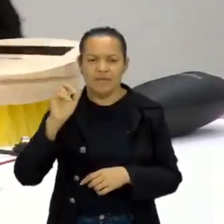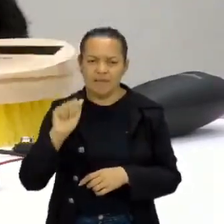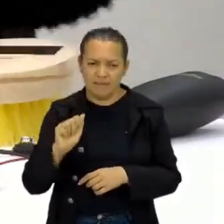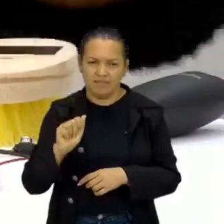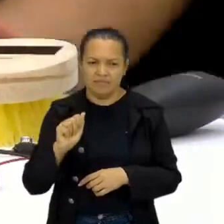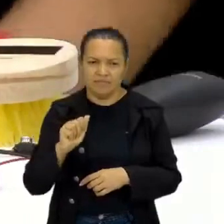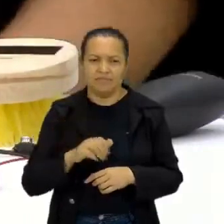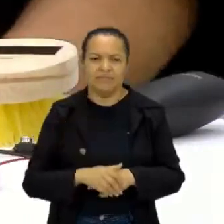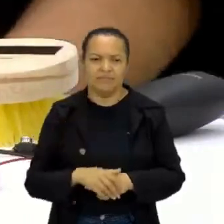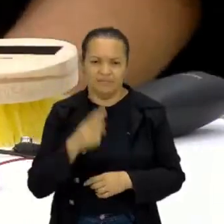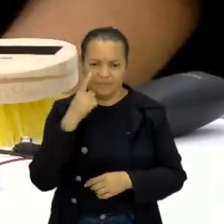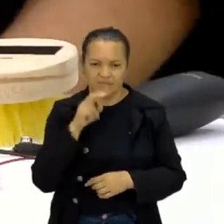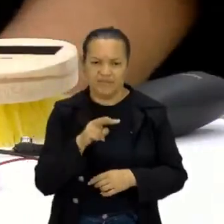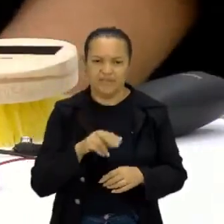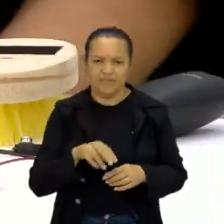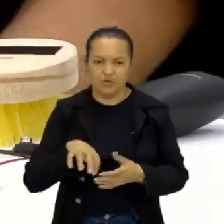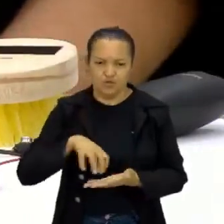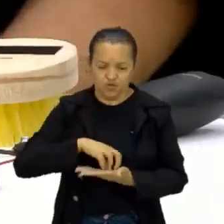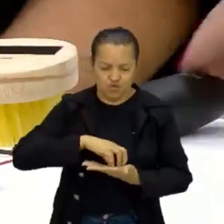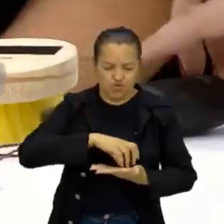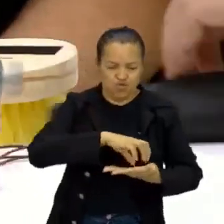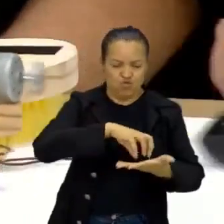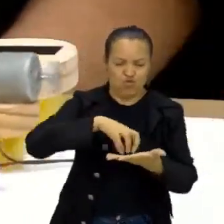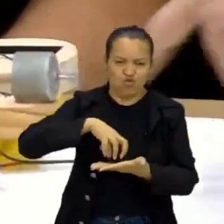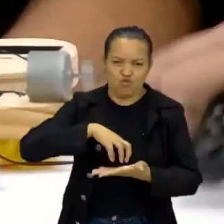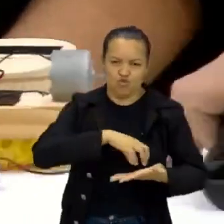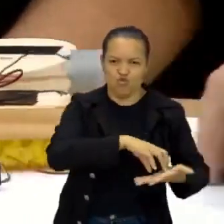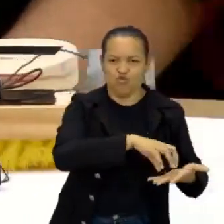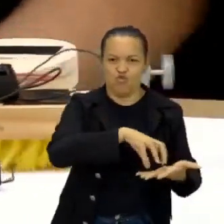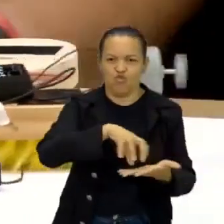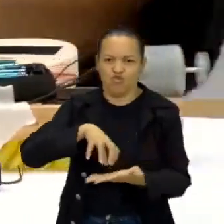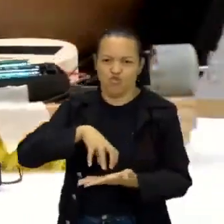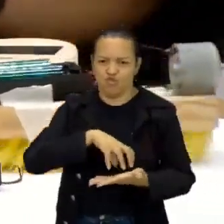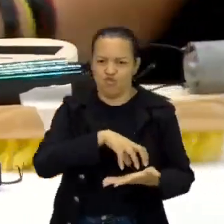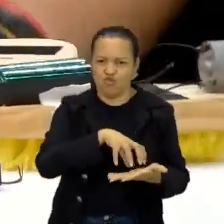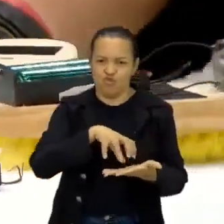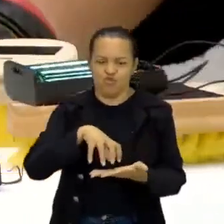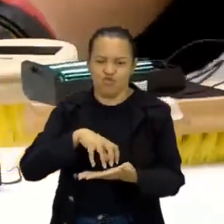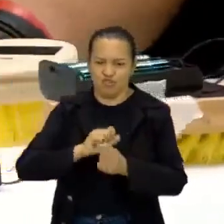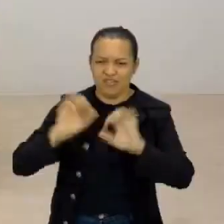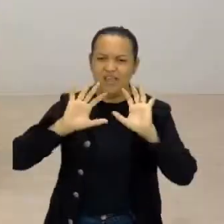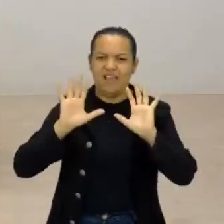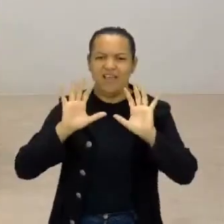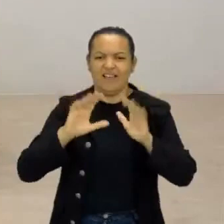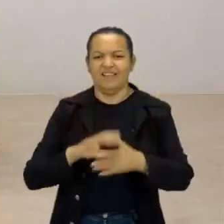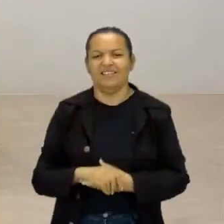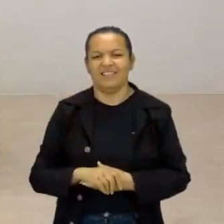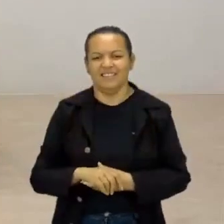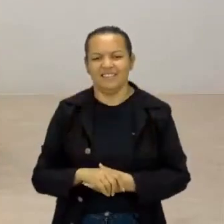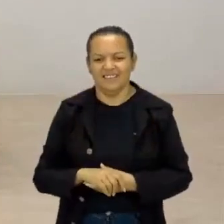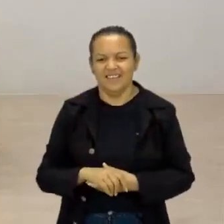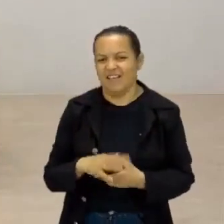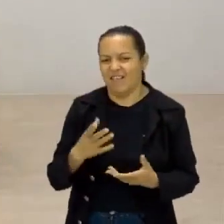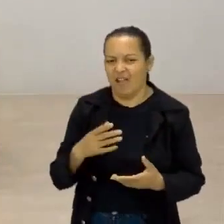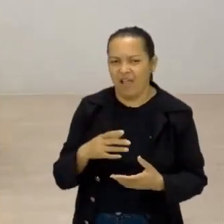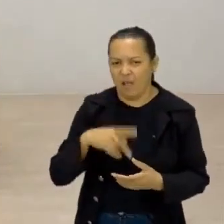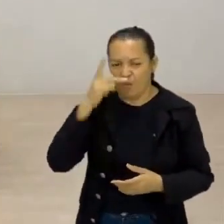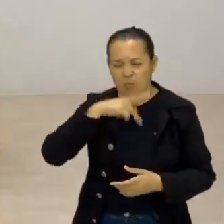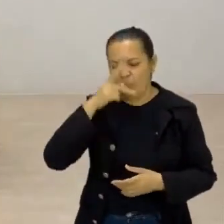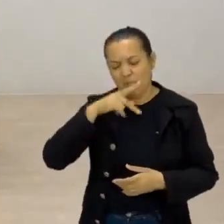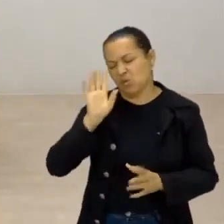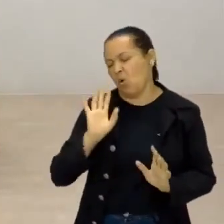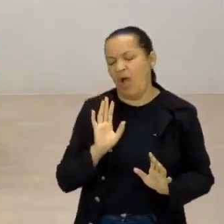certos. Olha lá, gente. Tcharararara. Só que assim, ele vai pro lado que ele quer. Ele